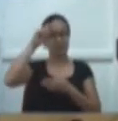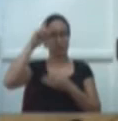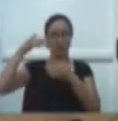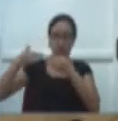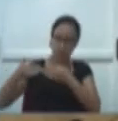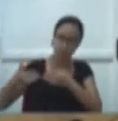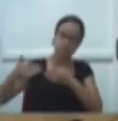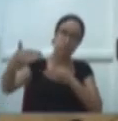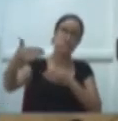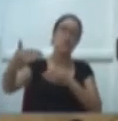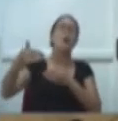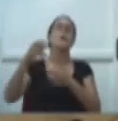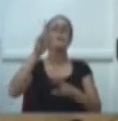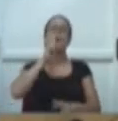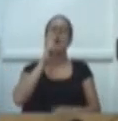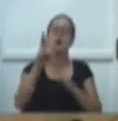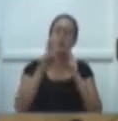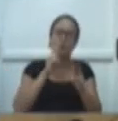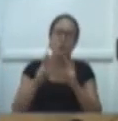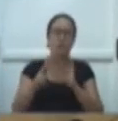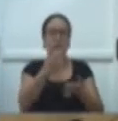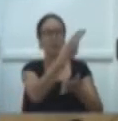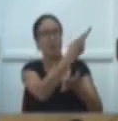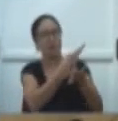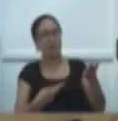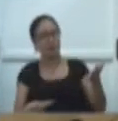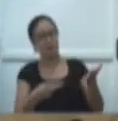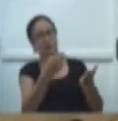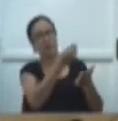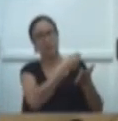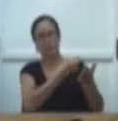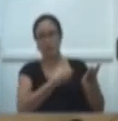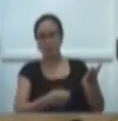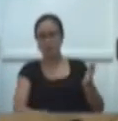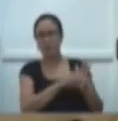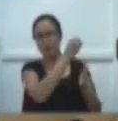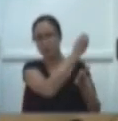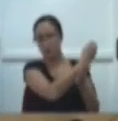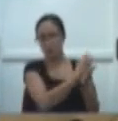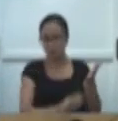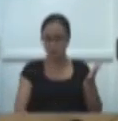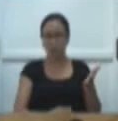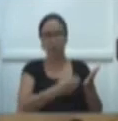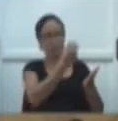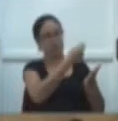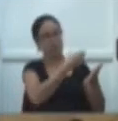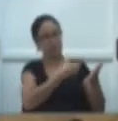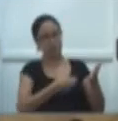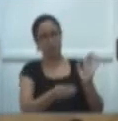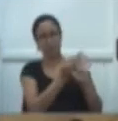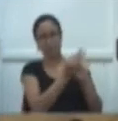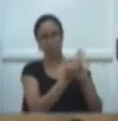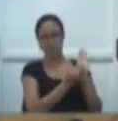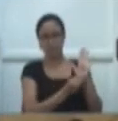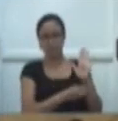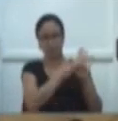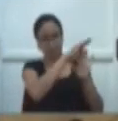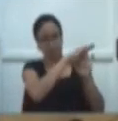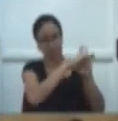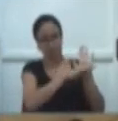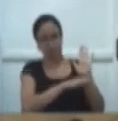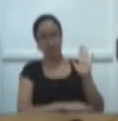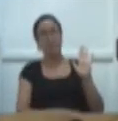de responder os ofícios abaixo descritos, em virtude do assunto constante do requerimento